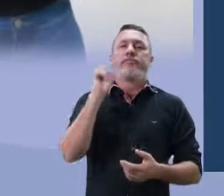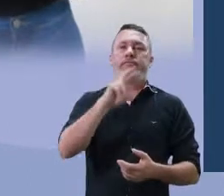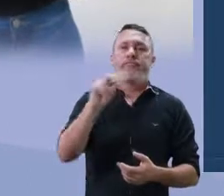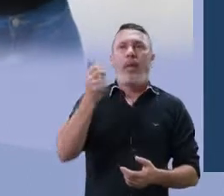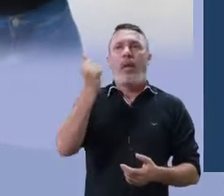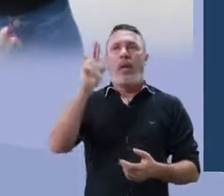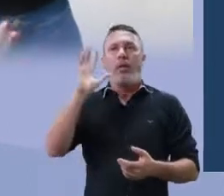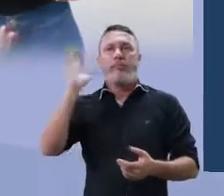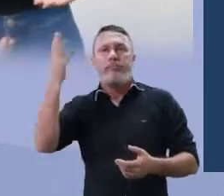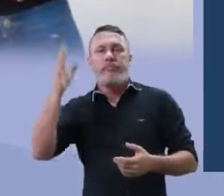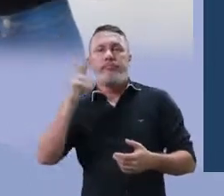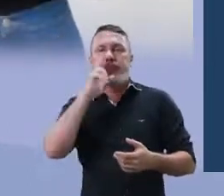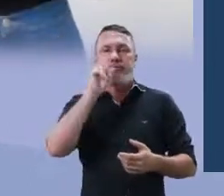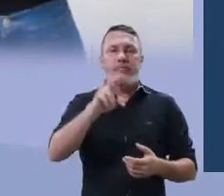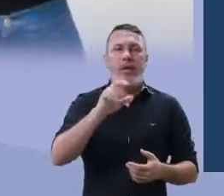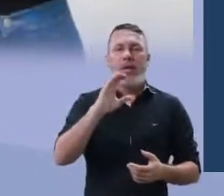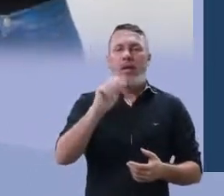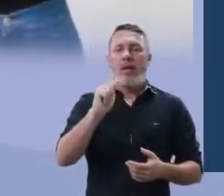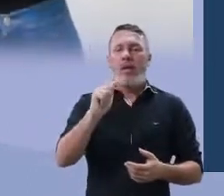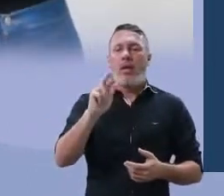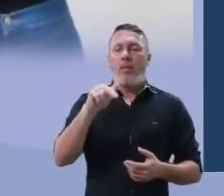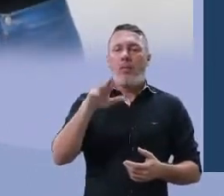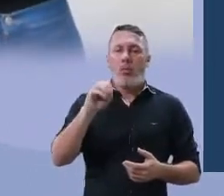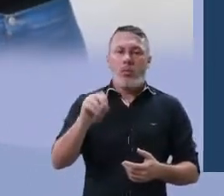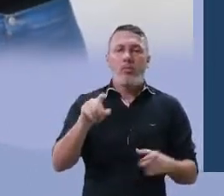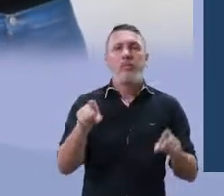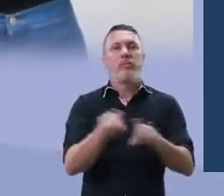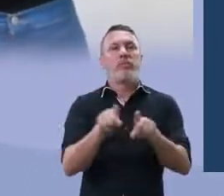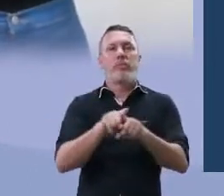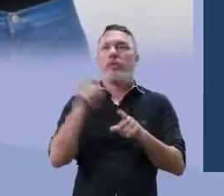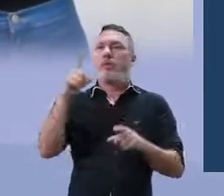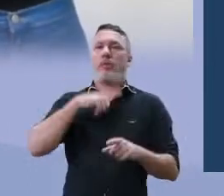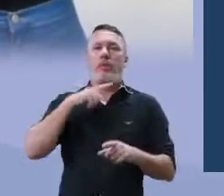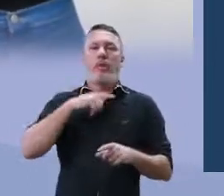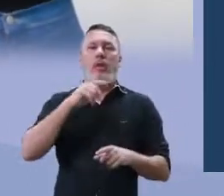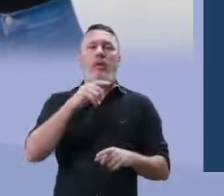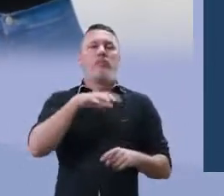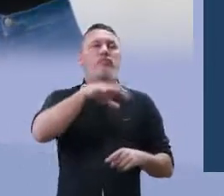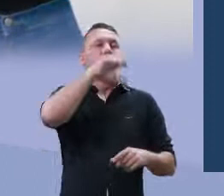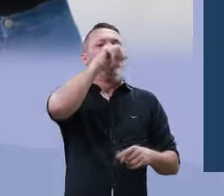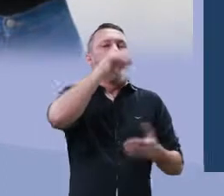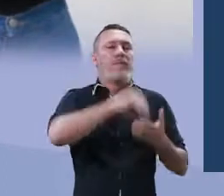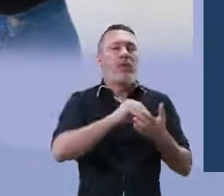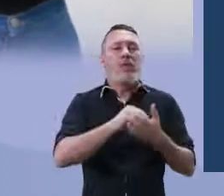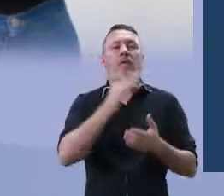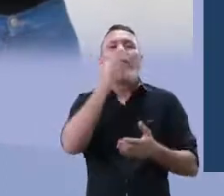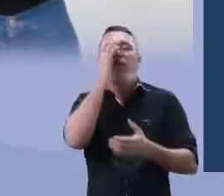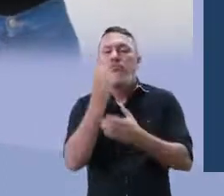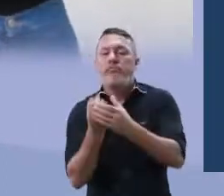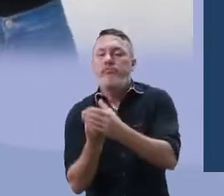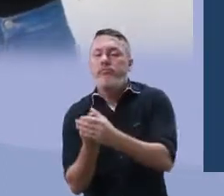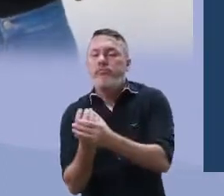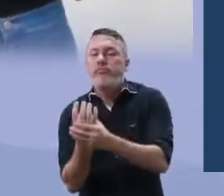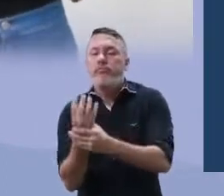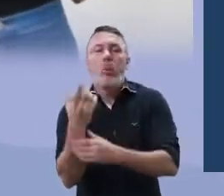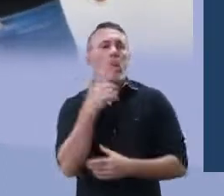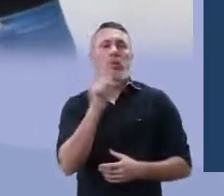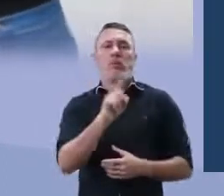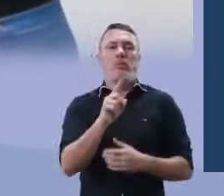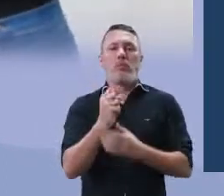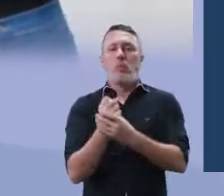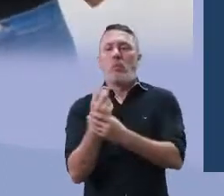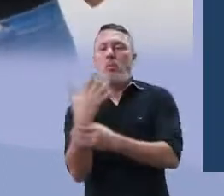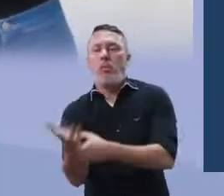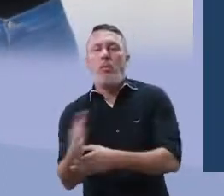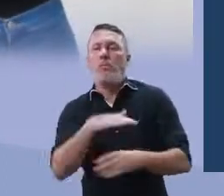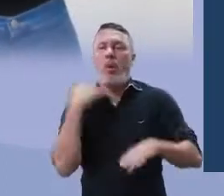gás carbônico e, dessa maneira, a gente tem uma diminuição do sequestro de gás carbônico pela fotossíntese e